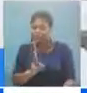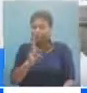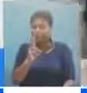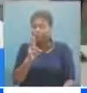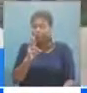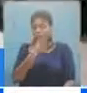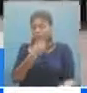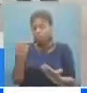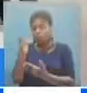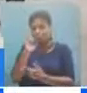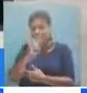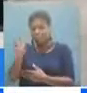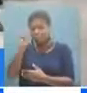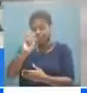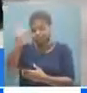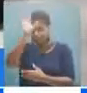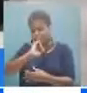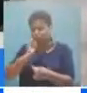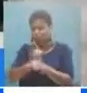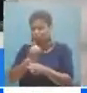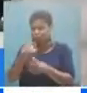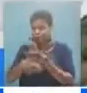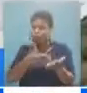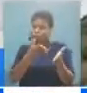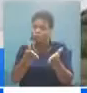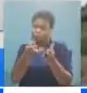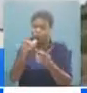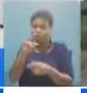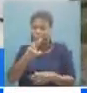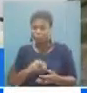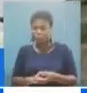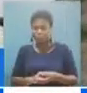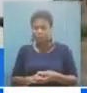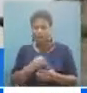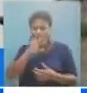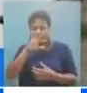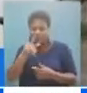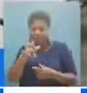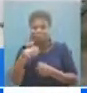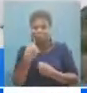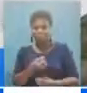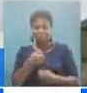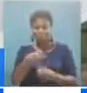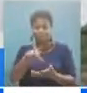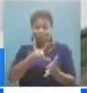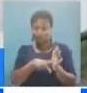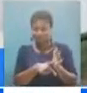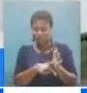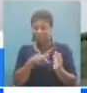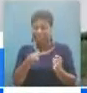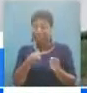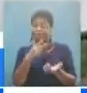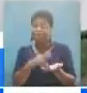visita da Ministra da Cooperação e Ação Humanitária do Luxemburgo. Estou muito impressionada com a sustentabilidade deste projeto.